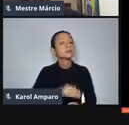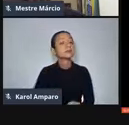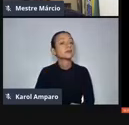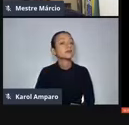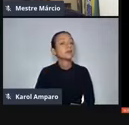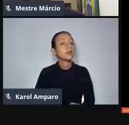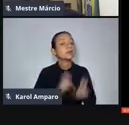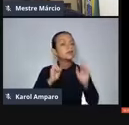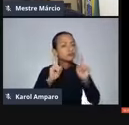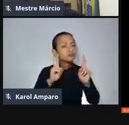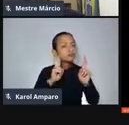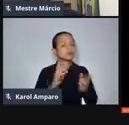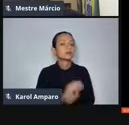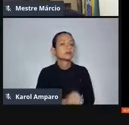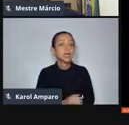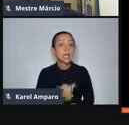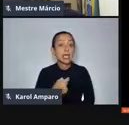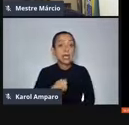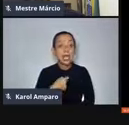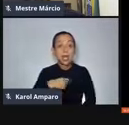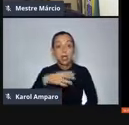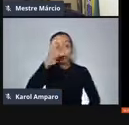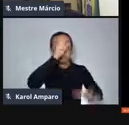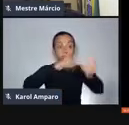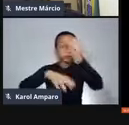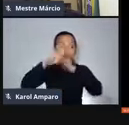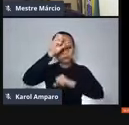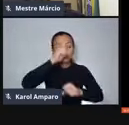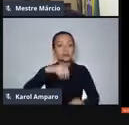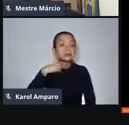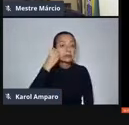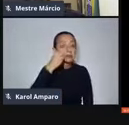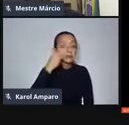me induziu, né? Foi o cara que mais me deu, assim,